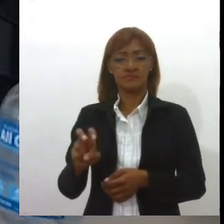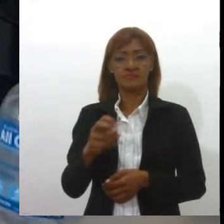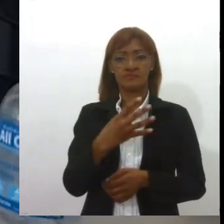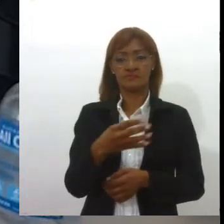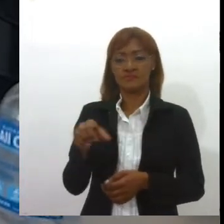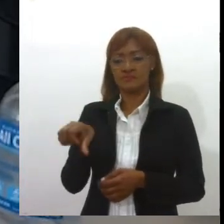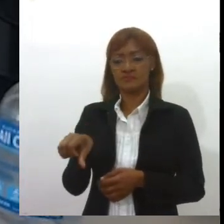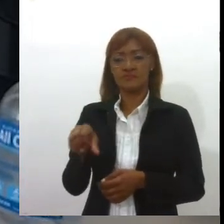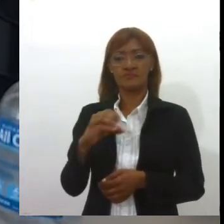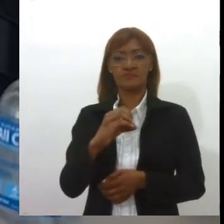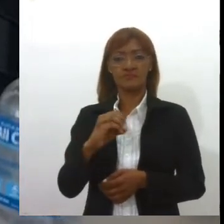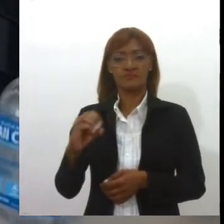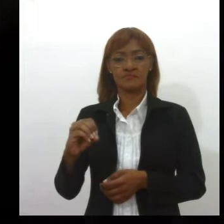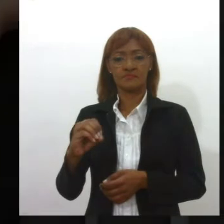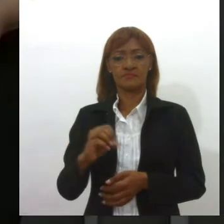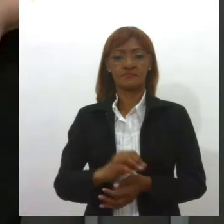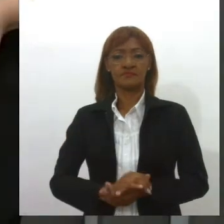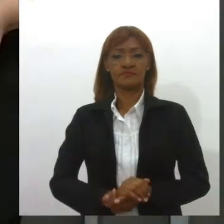79-3205-4900.